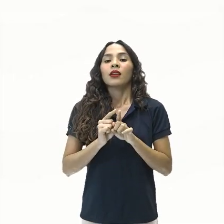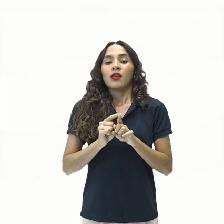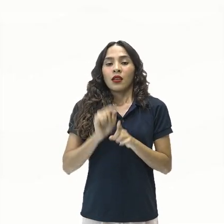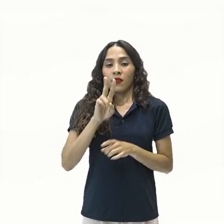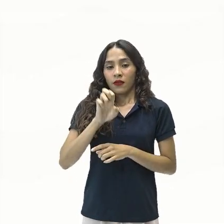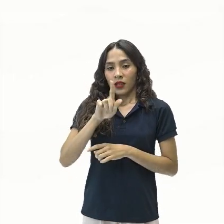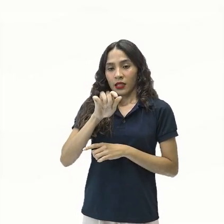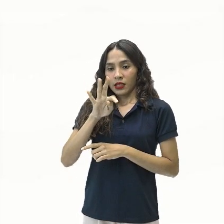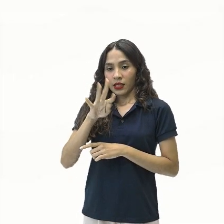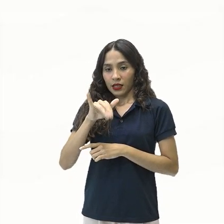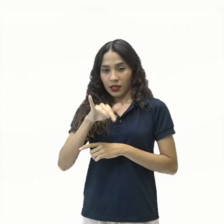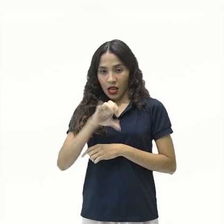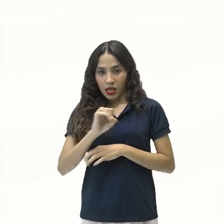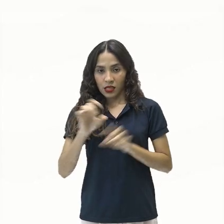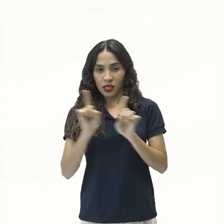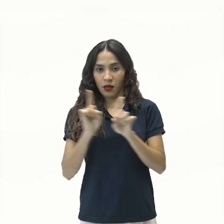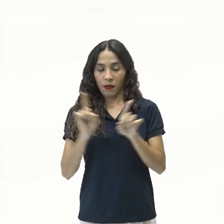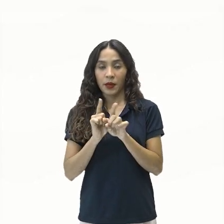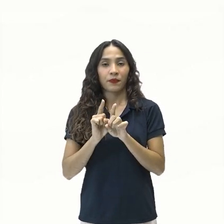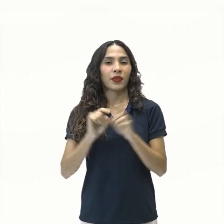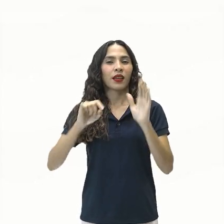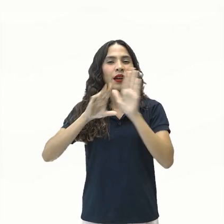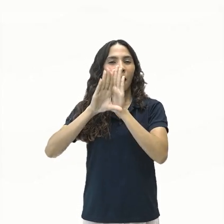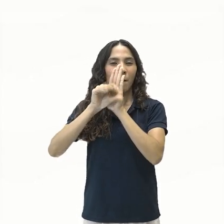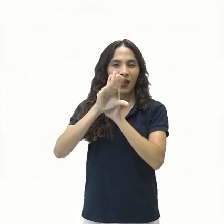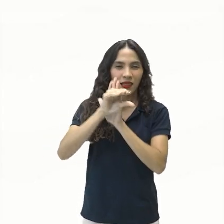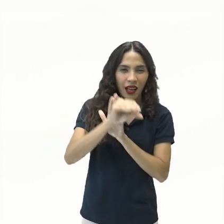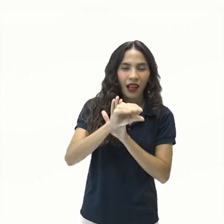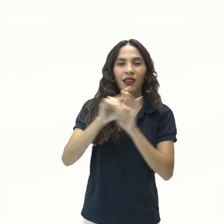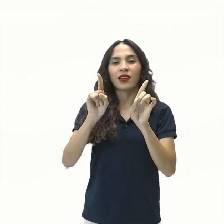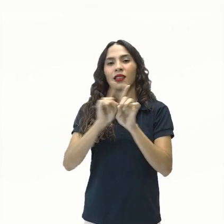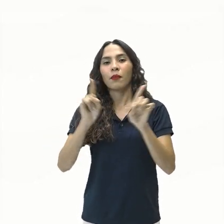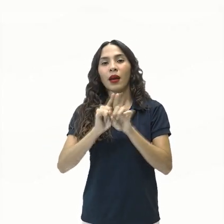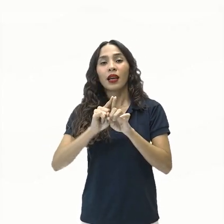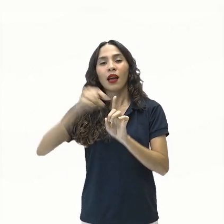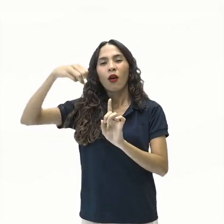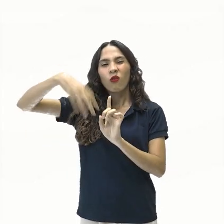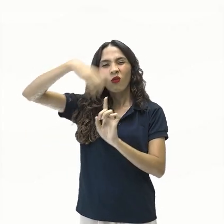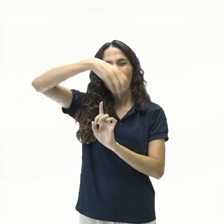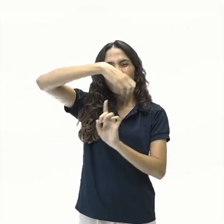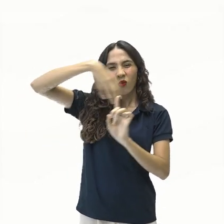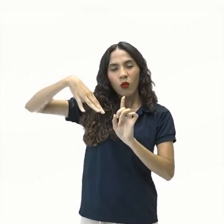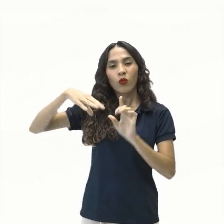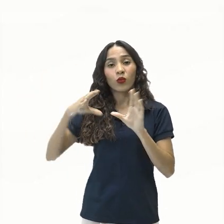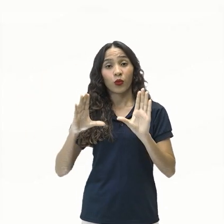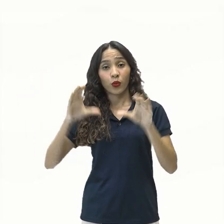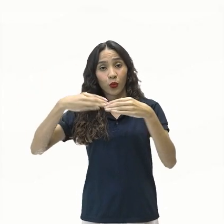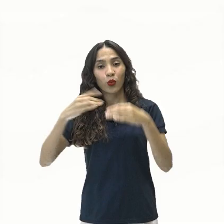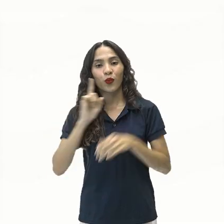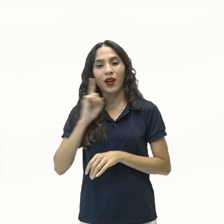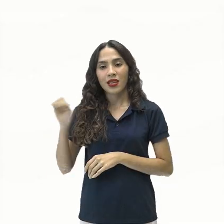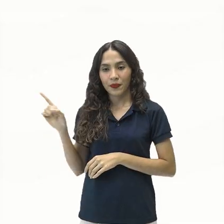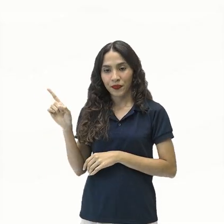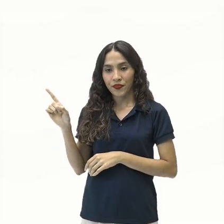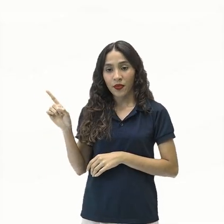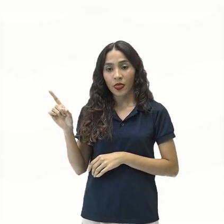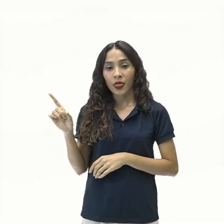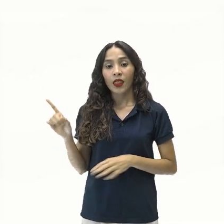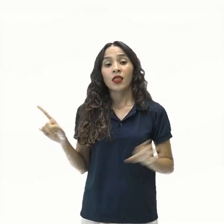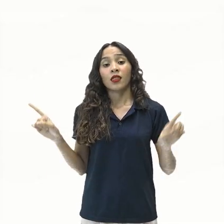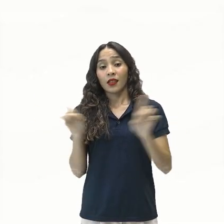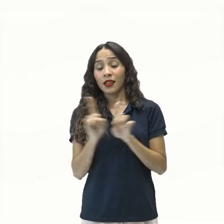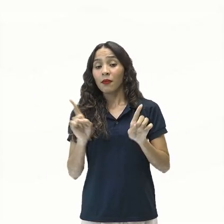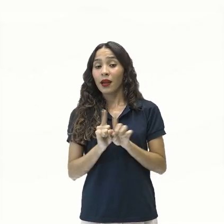demais seres vivos, Temos aí bactérias, fungos, que fazem parte desse grupo também. Além